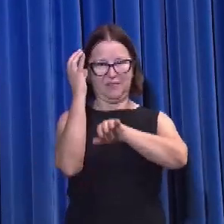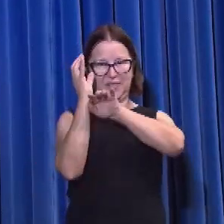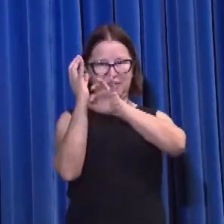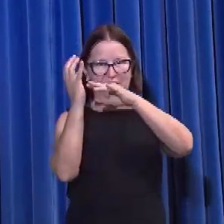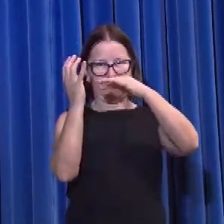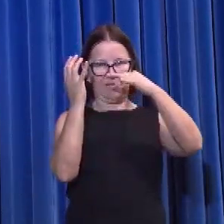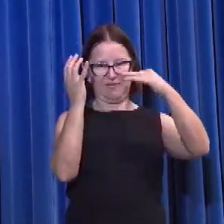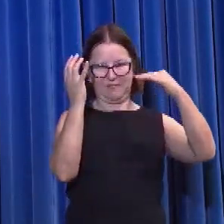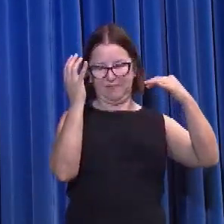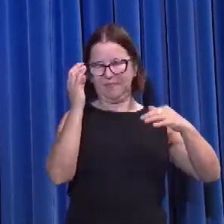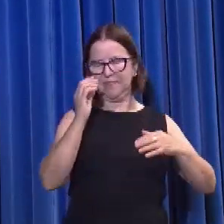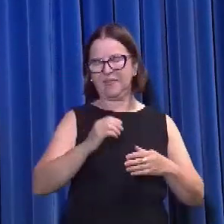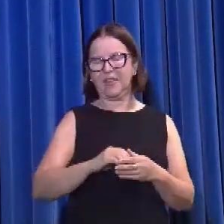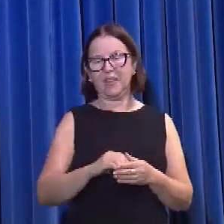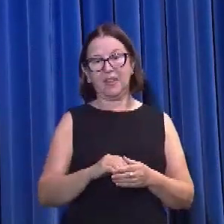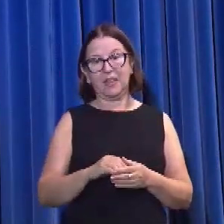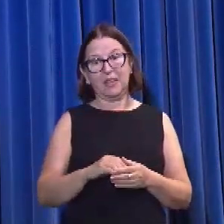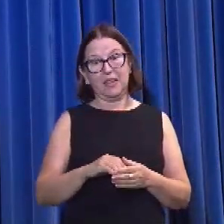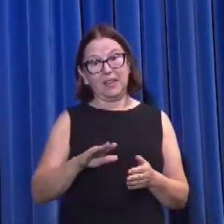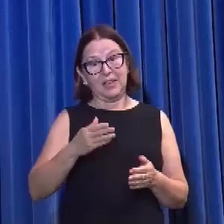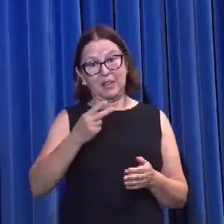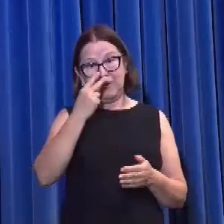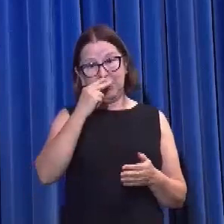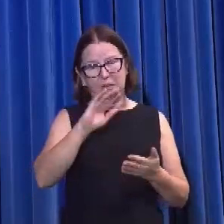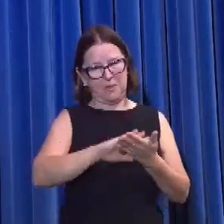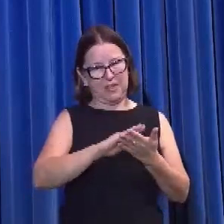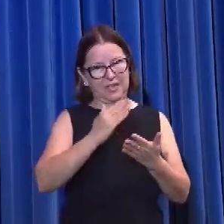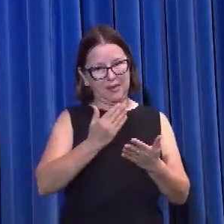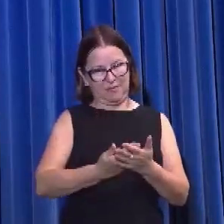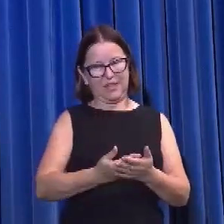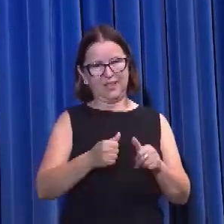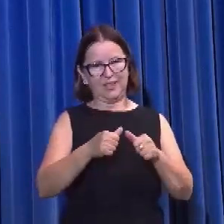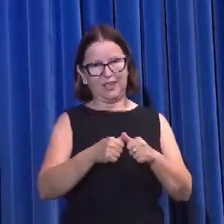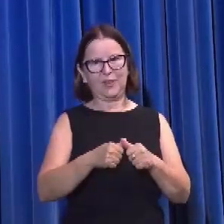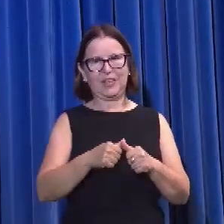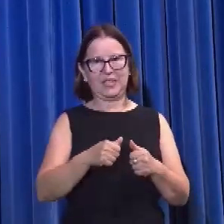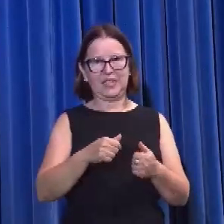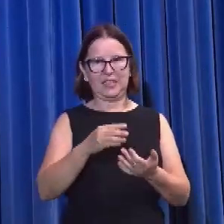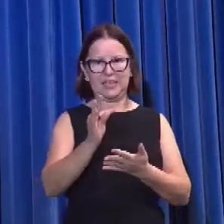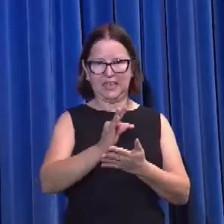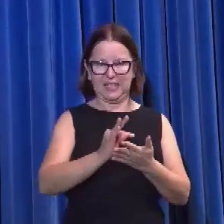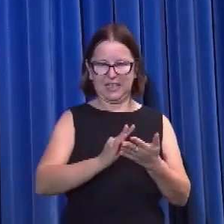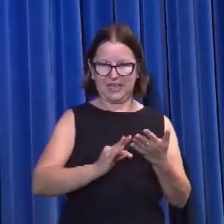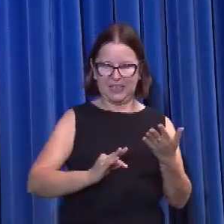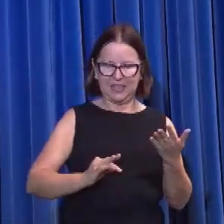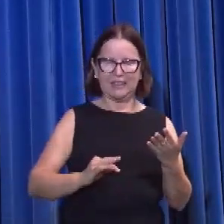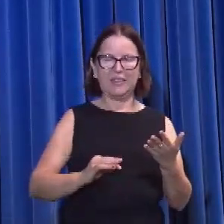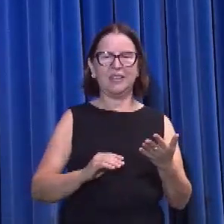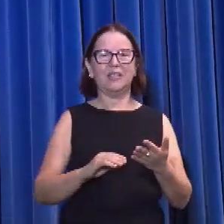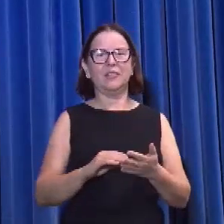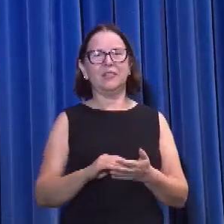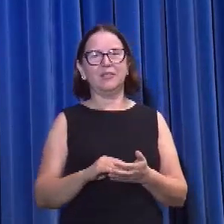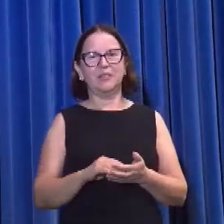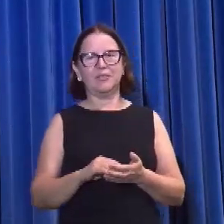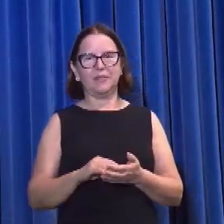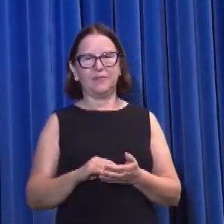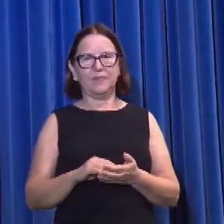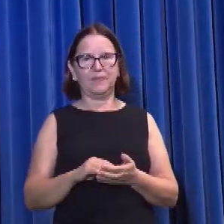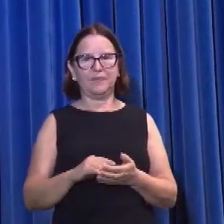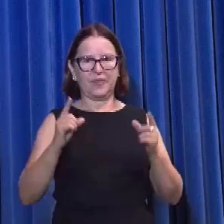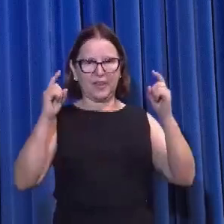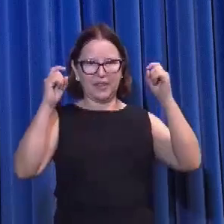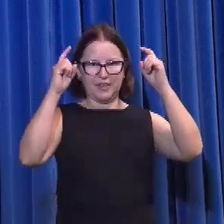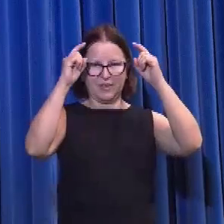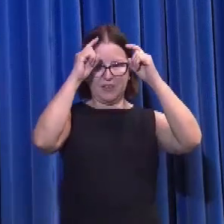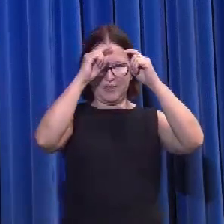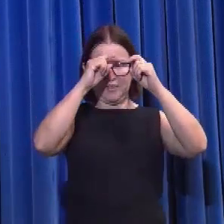texto que dão uma certa dificuldade da gente focalizar o